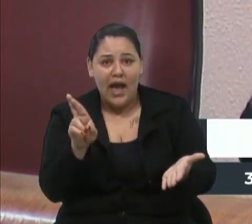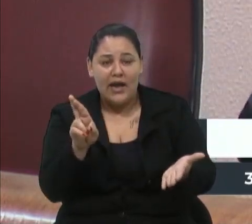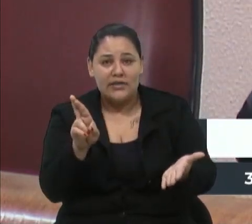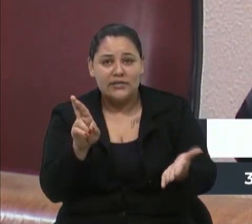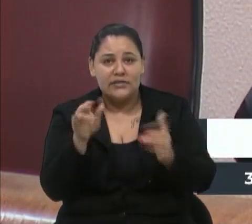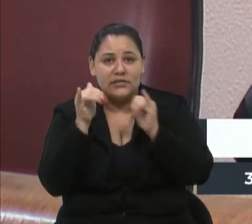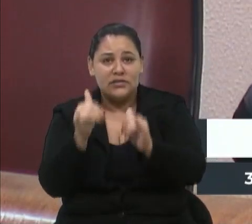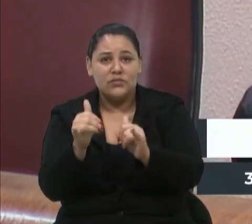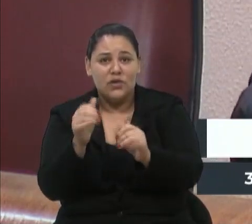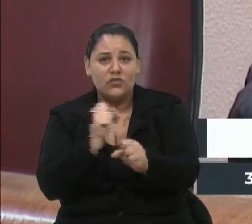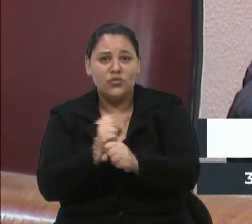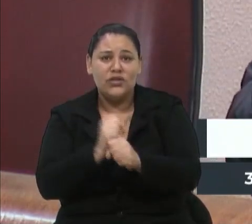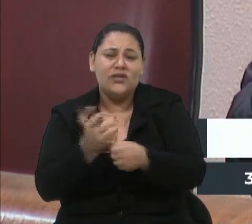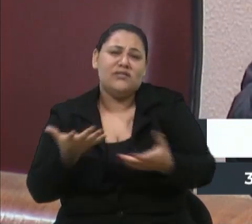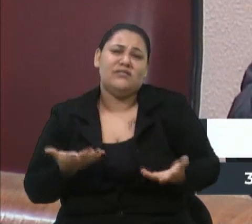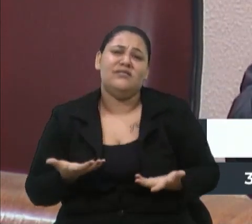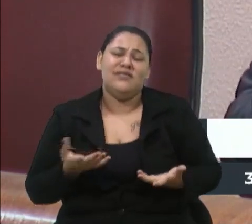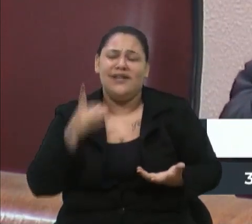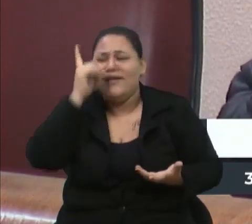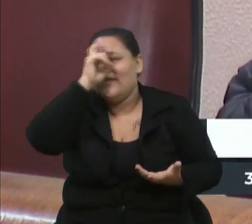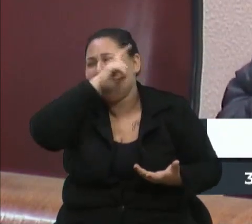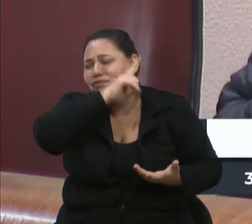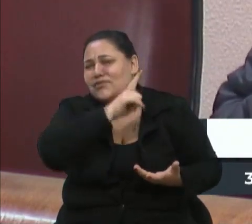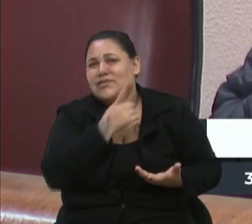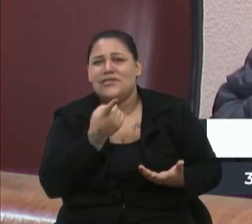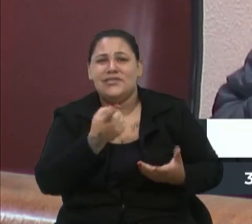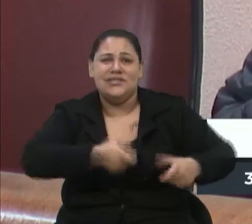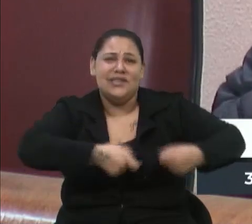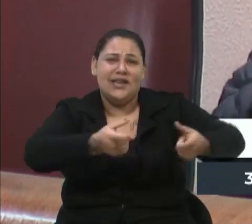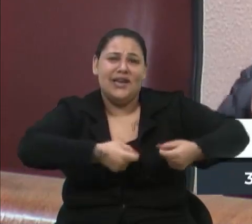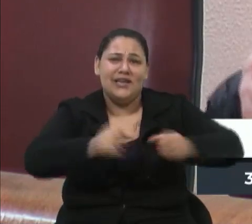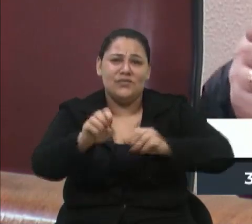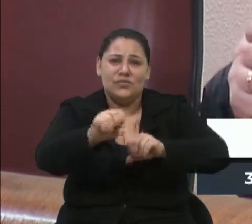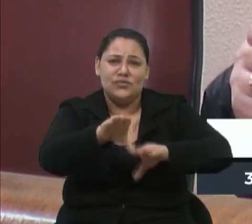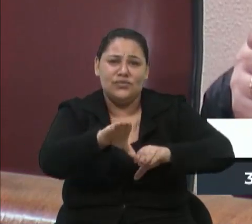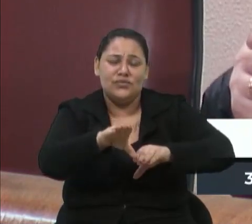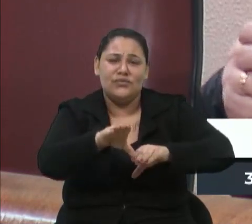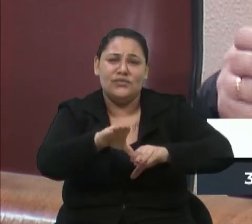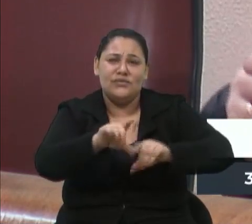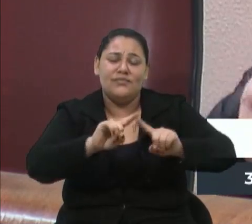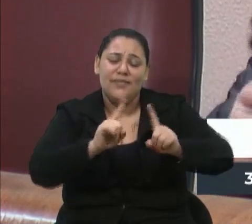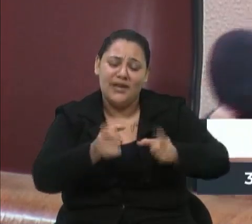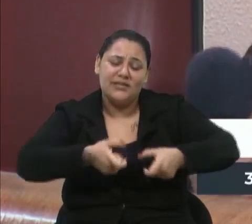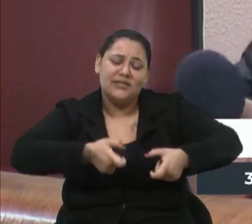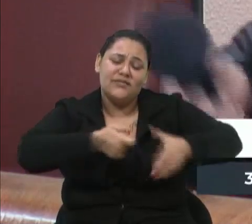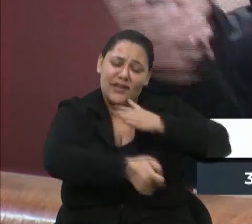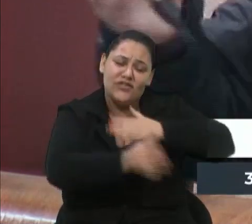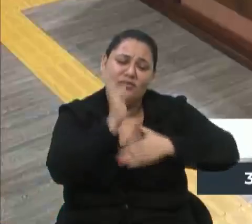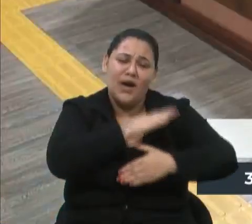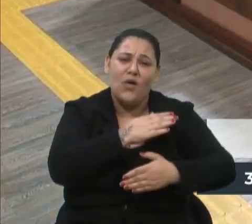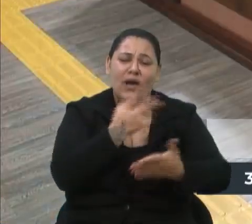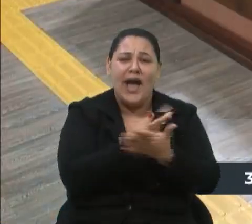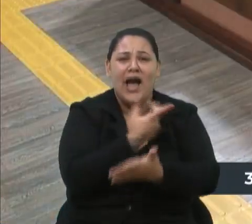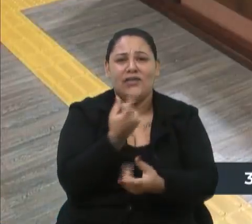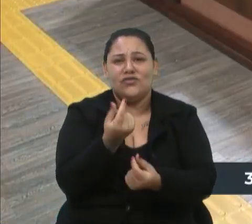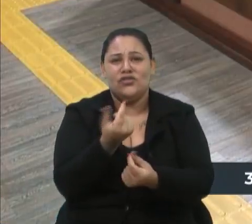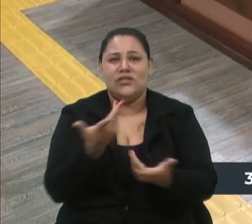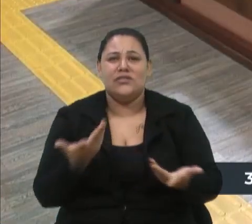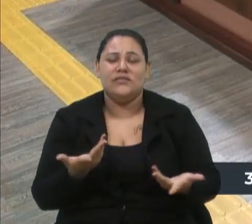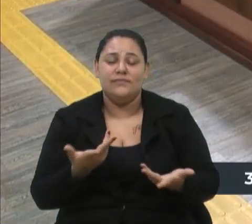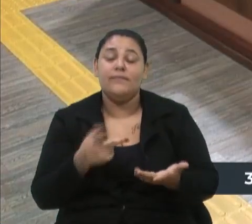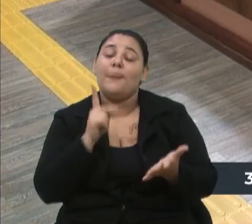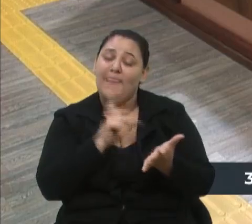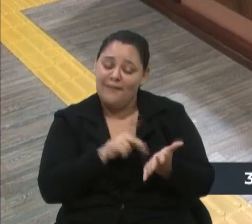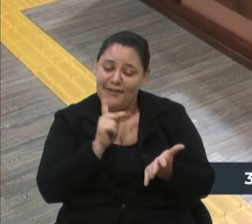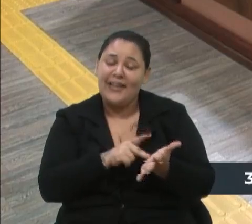transporte por ano. Então é difícil, se gasta muito na educação, mas se gasta muito mal. Obrigado, vereador. É verdade, vereador